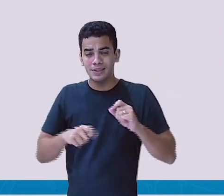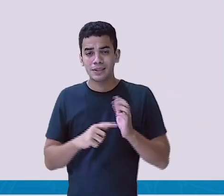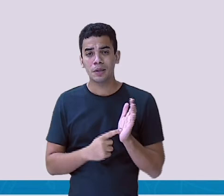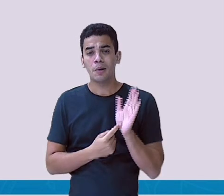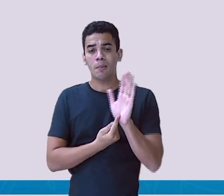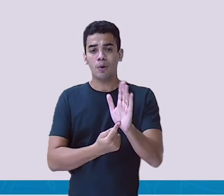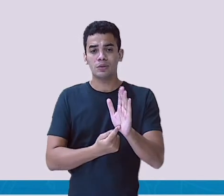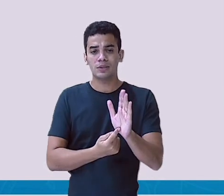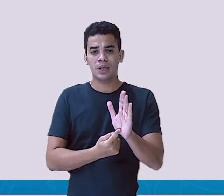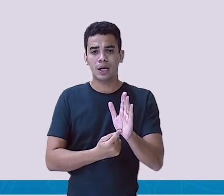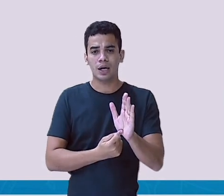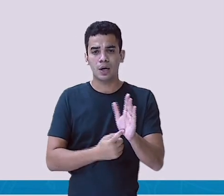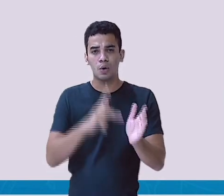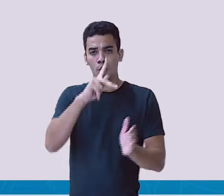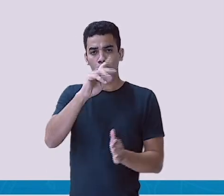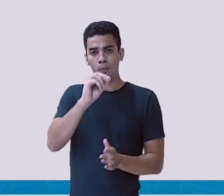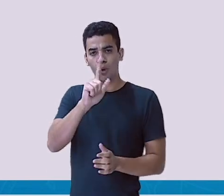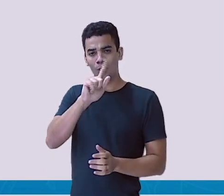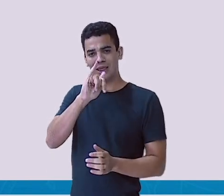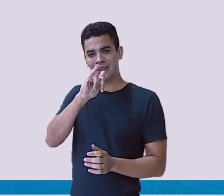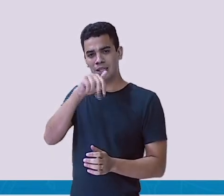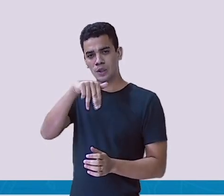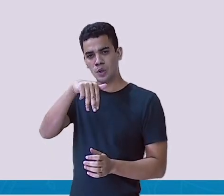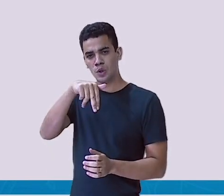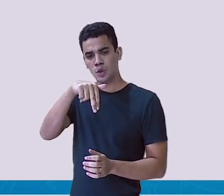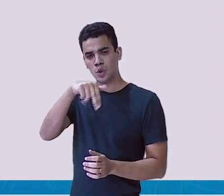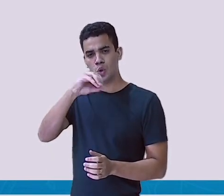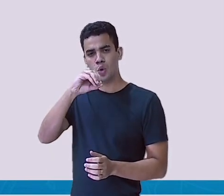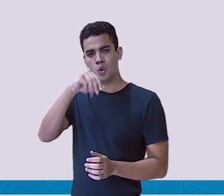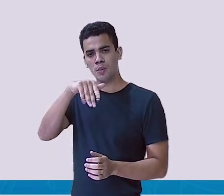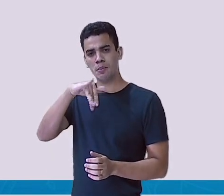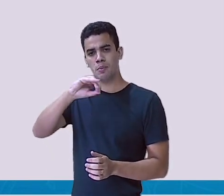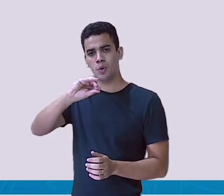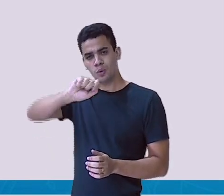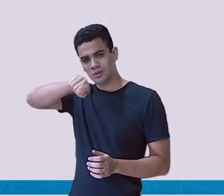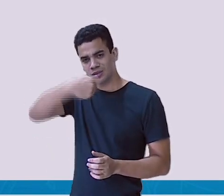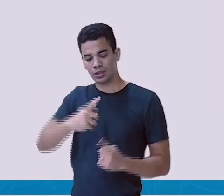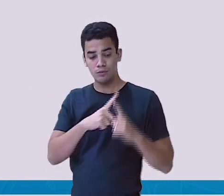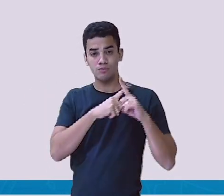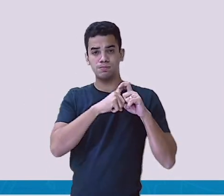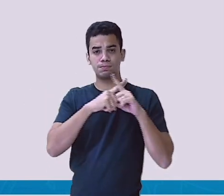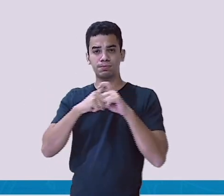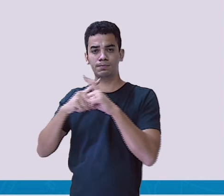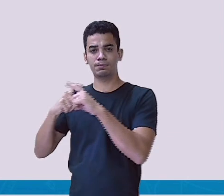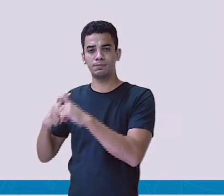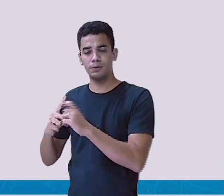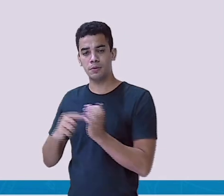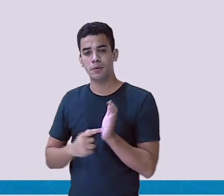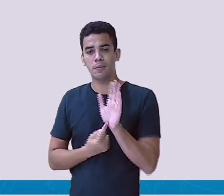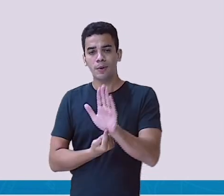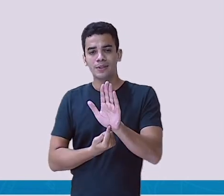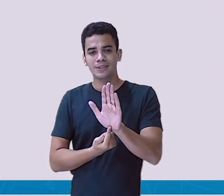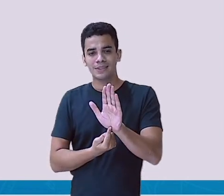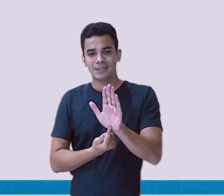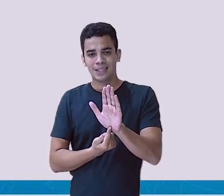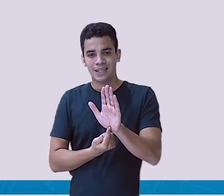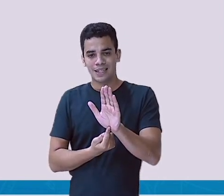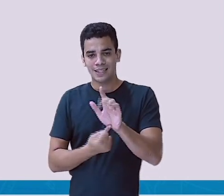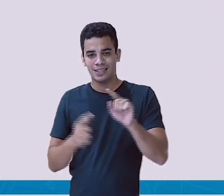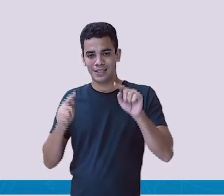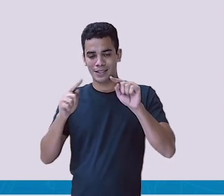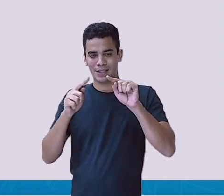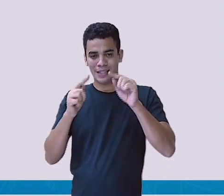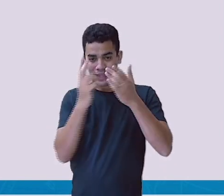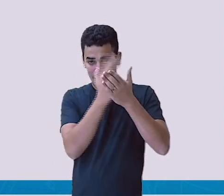o perímetro desta figura. Então, é para a gente representar o perímetro da figura. O que é